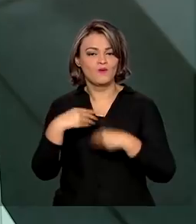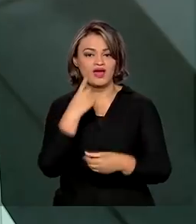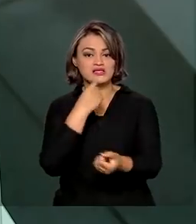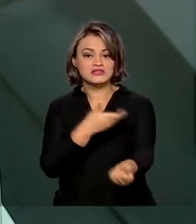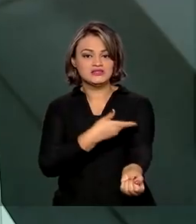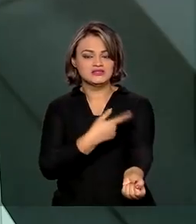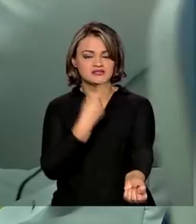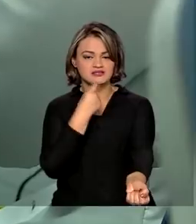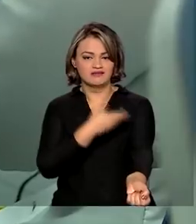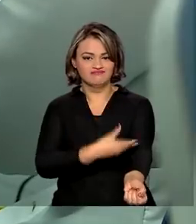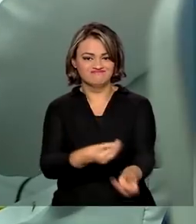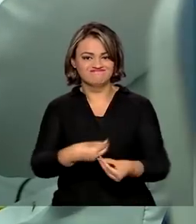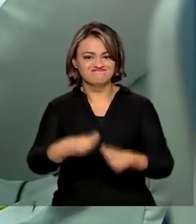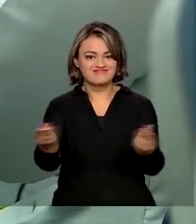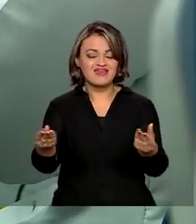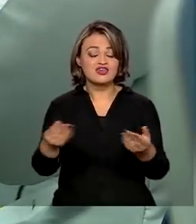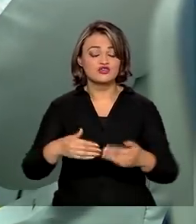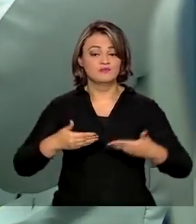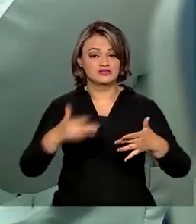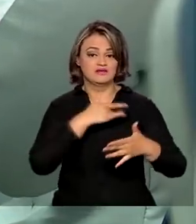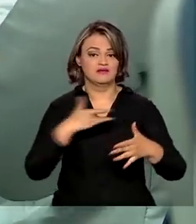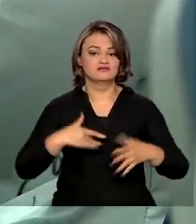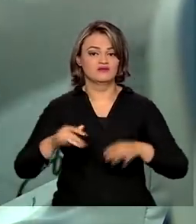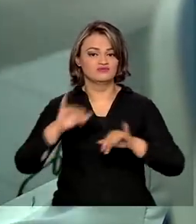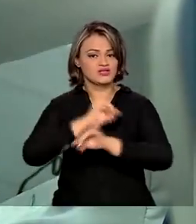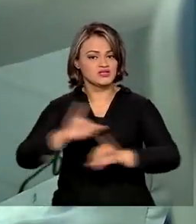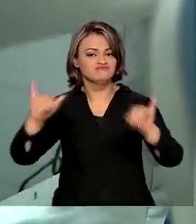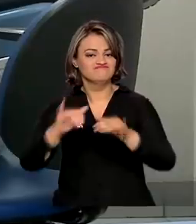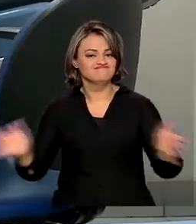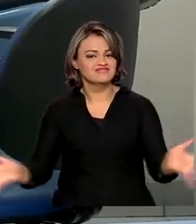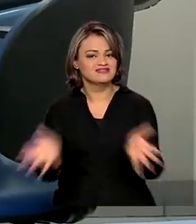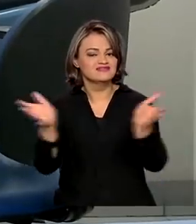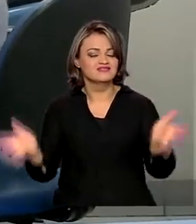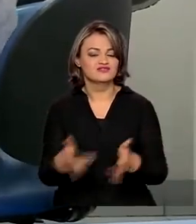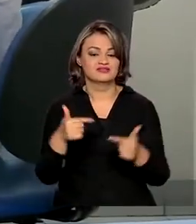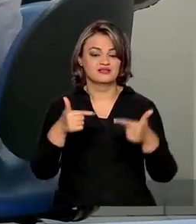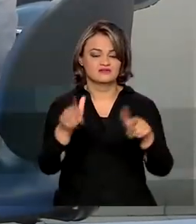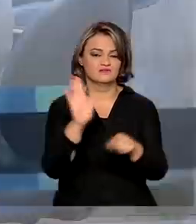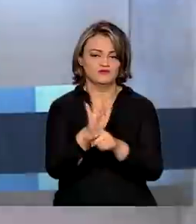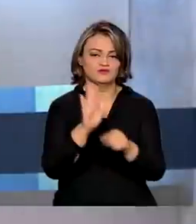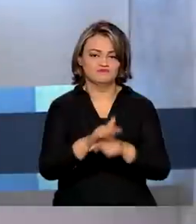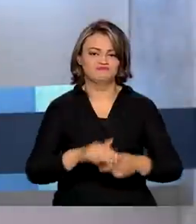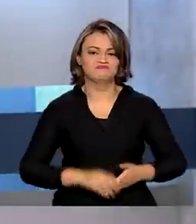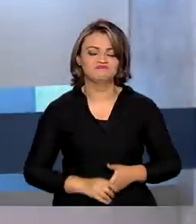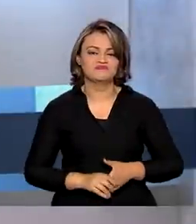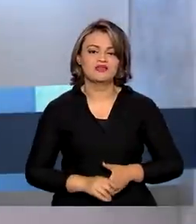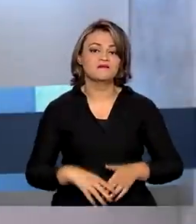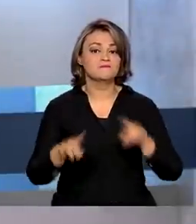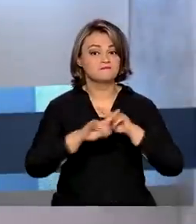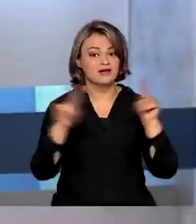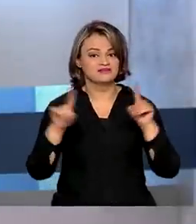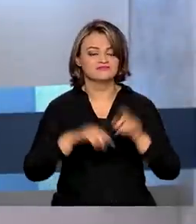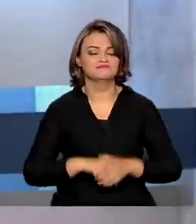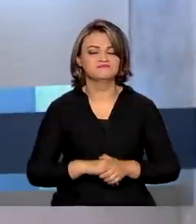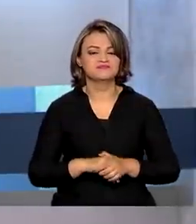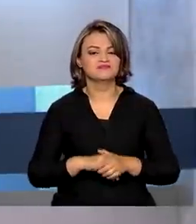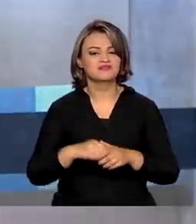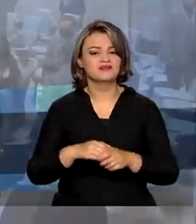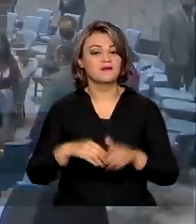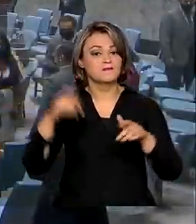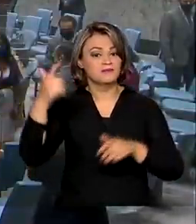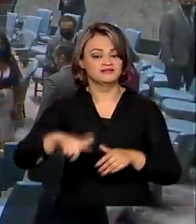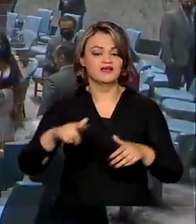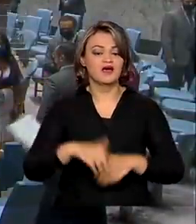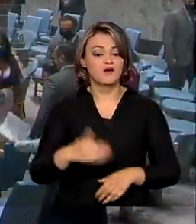e Ministério da Saúde lança campanha para incentivar essa atitude que pode salvar vidas Vamos mostrar também que o